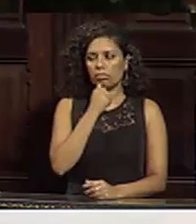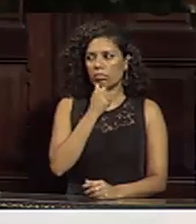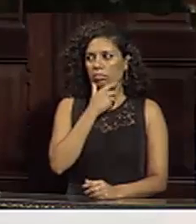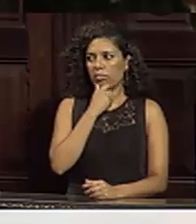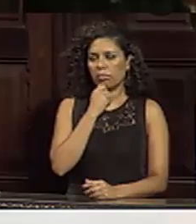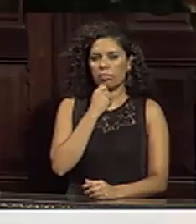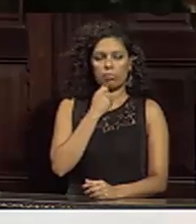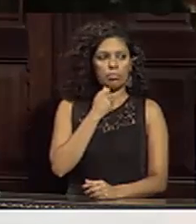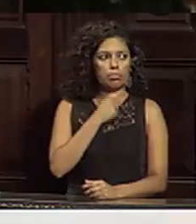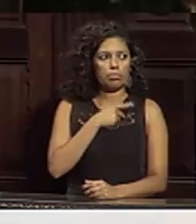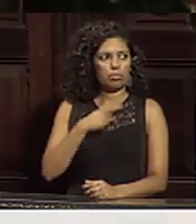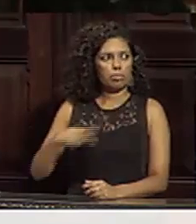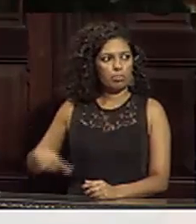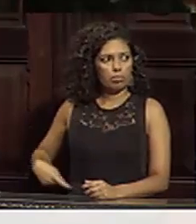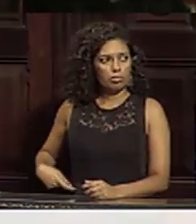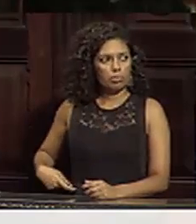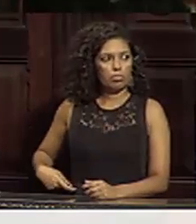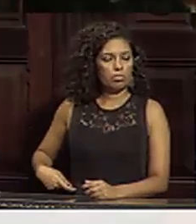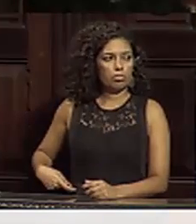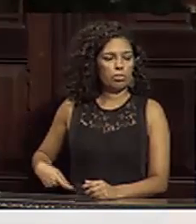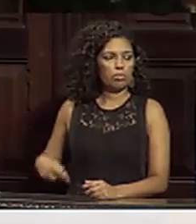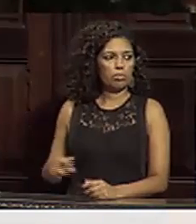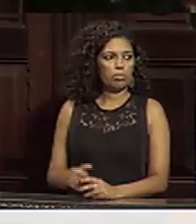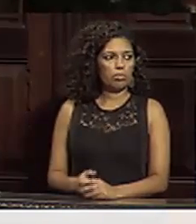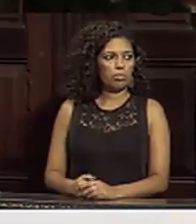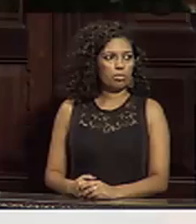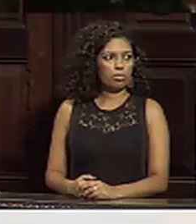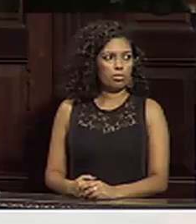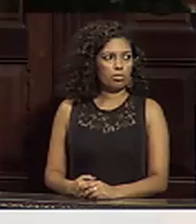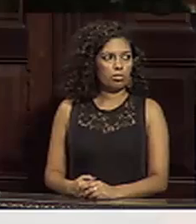Senhor presidente,